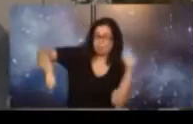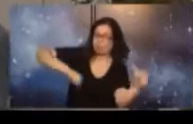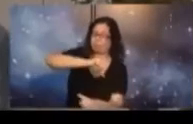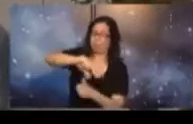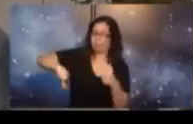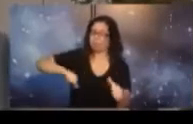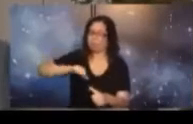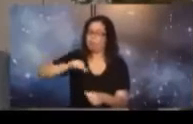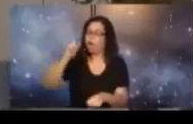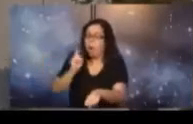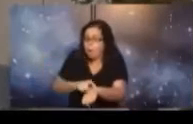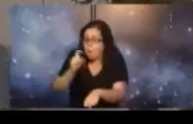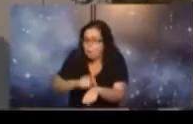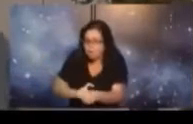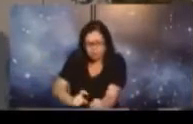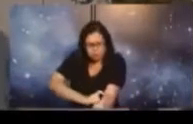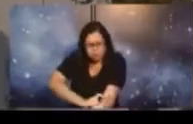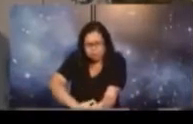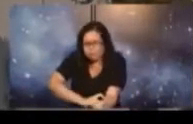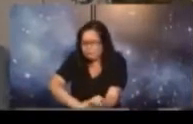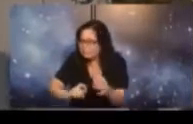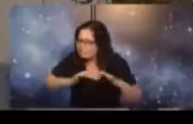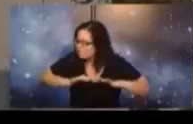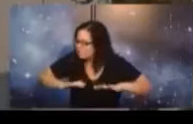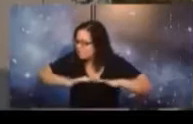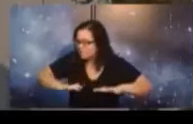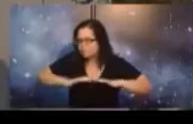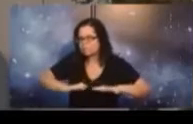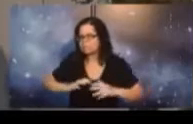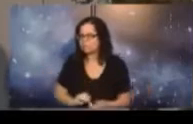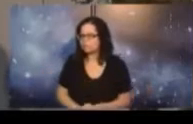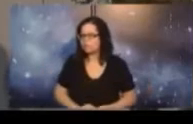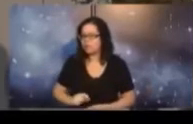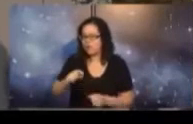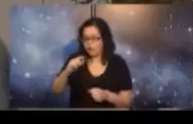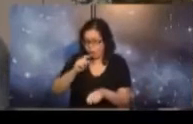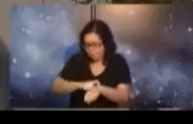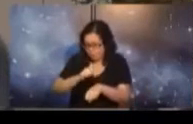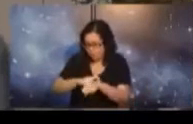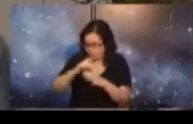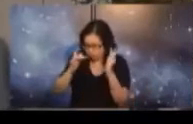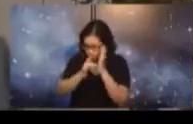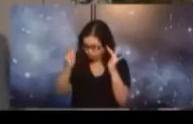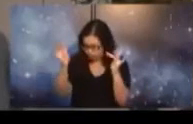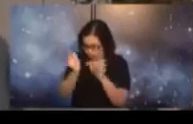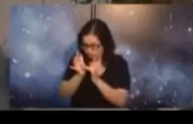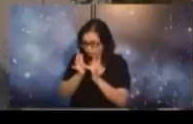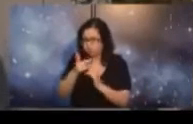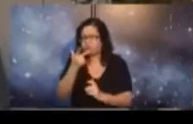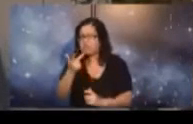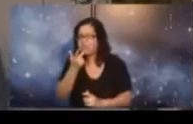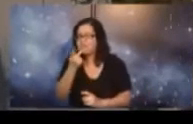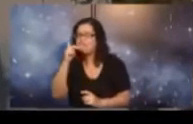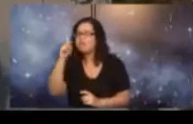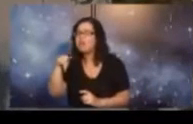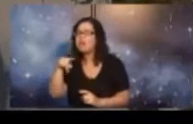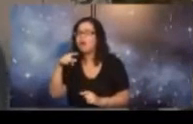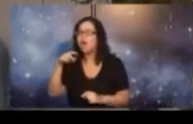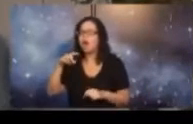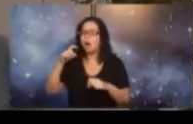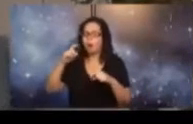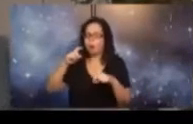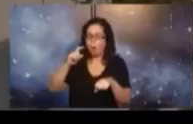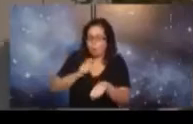Então o momento era esse. O momento em que Jesus falava era um momento de polarização política.